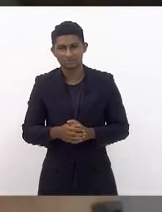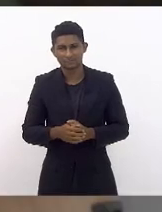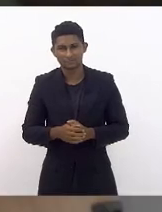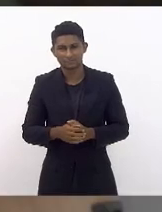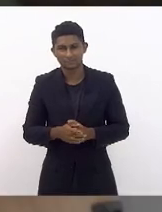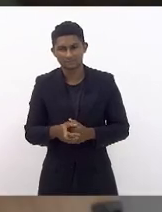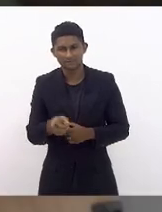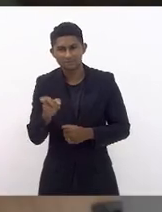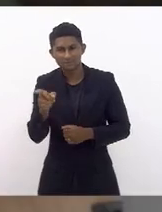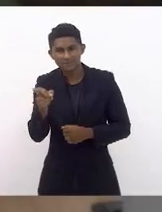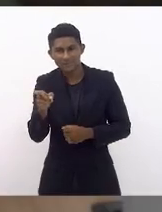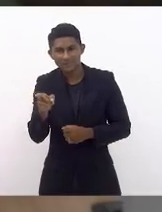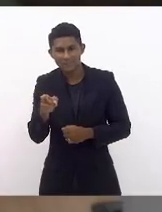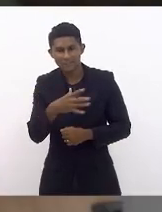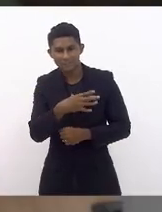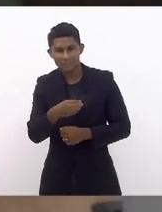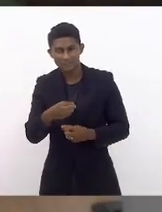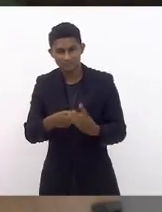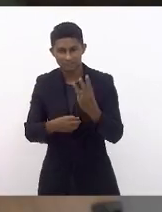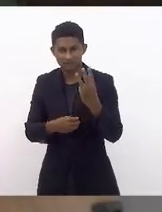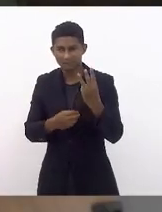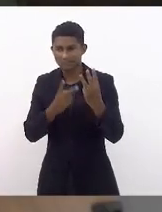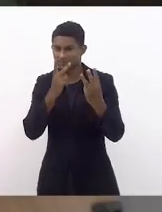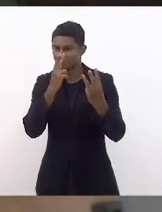ser mãe de 3 filhos